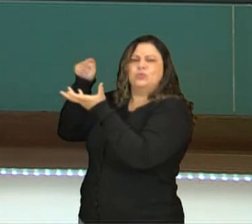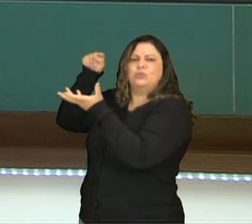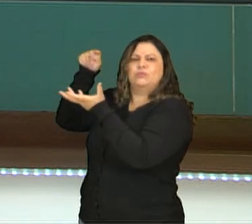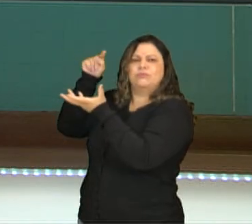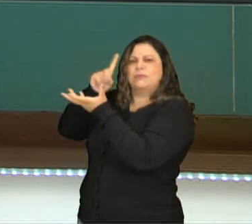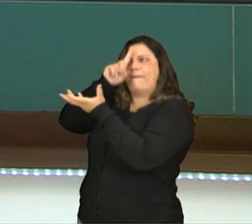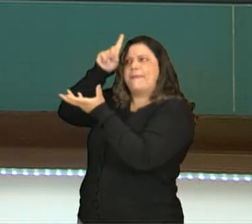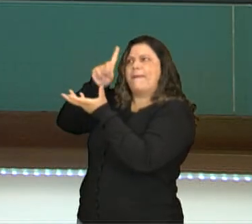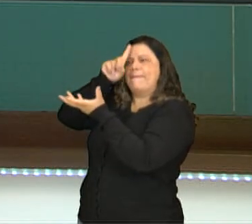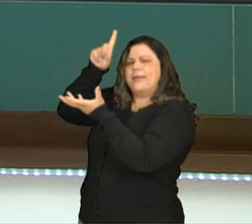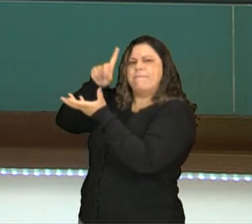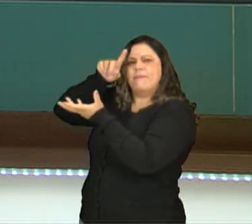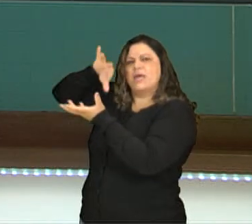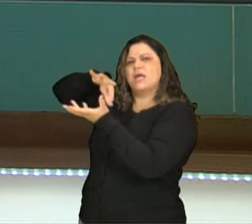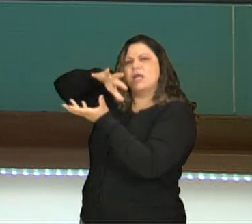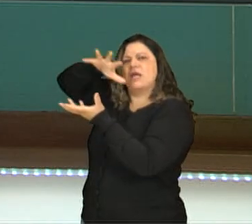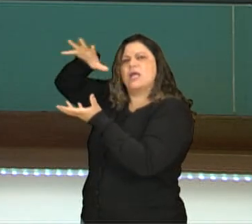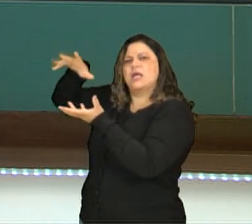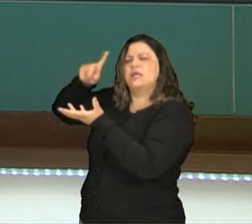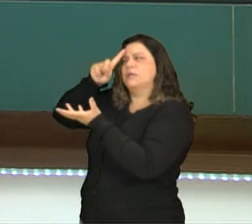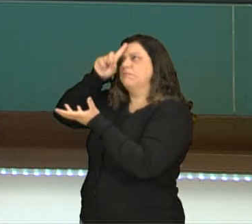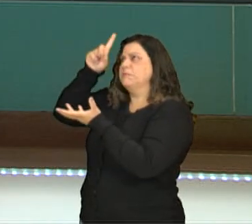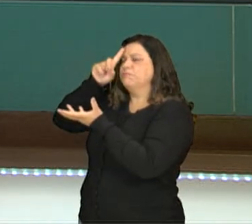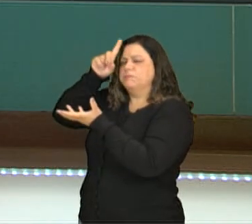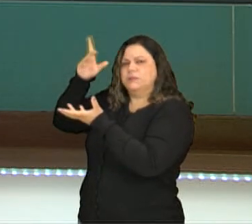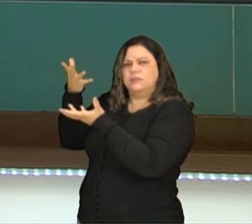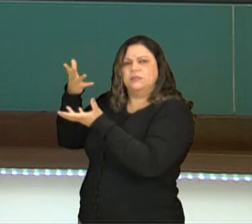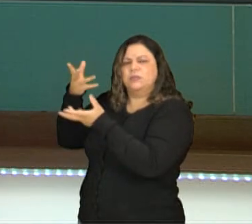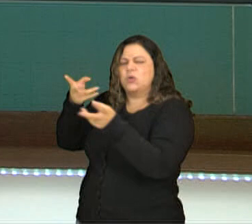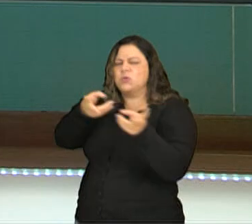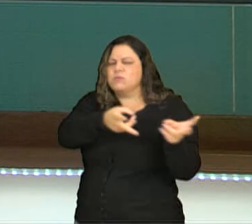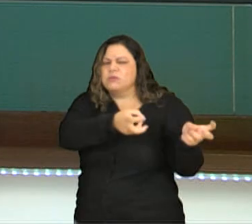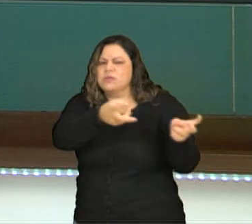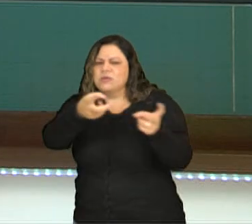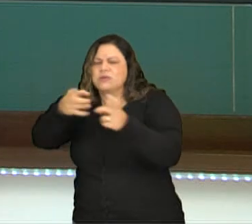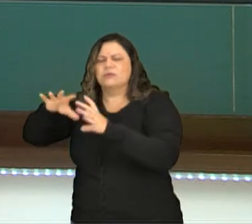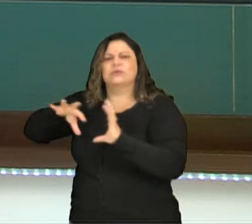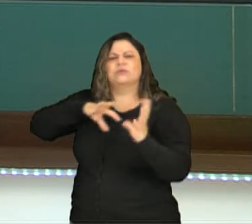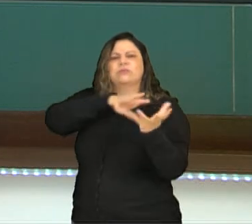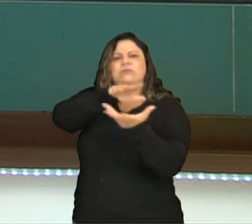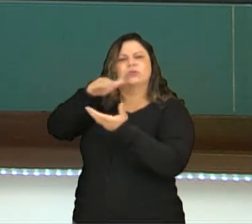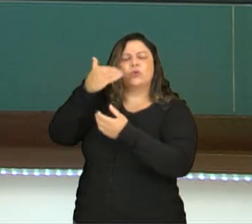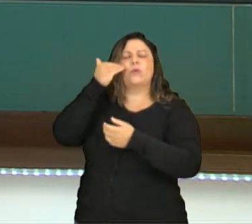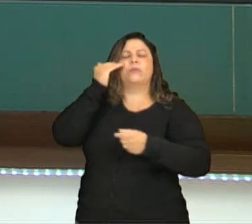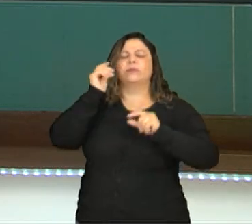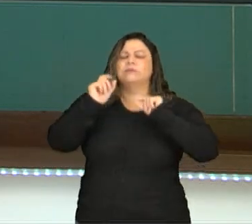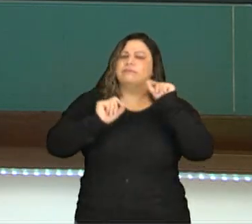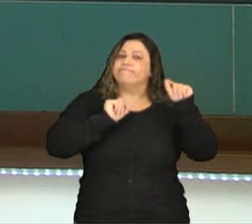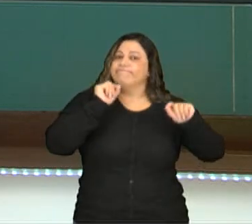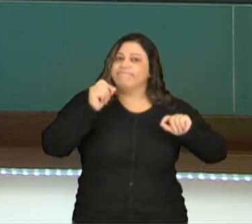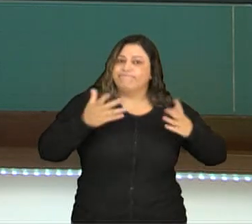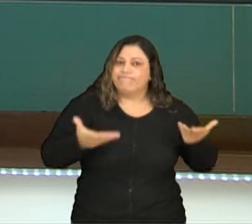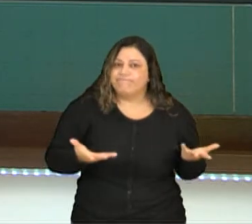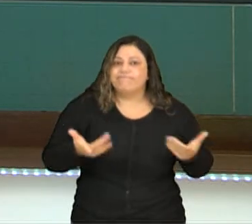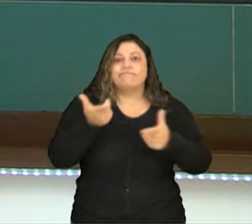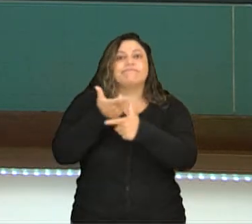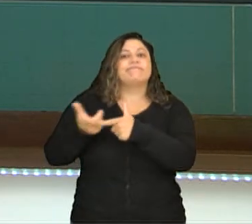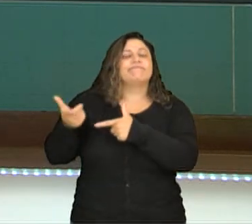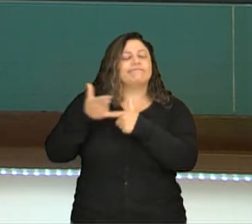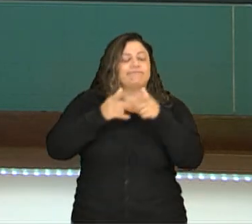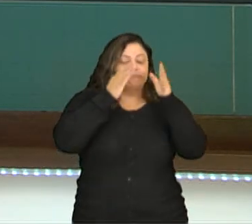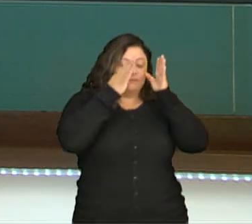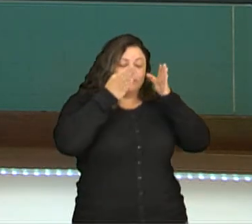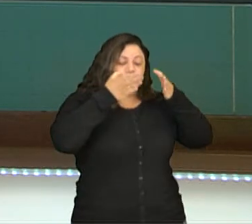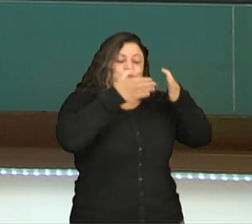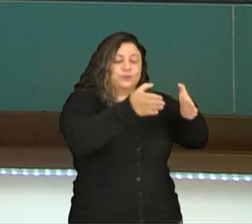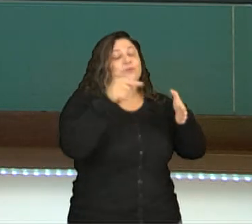que a gente, ao observar as coisas do nosso mundo, nós chegamos a essa compreensão dos universais? Então, o problema dos universais está localizado nisso. E